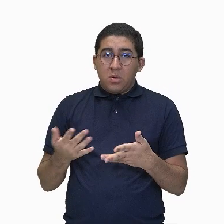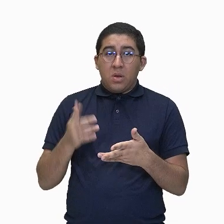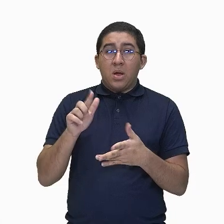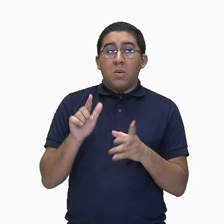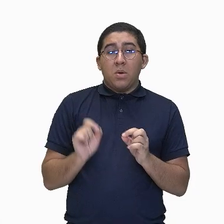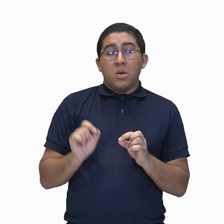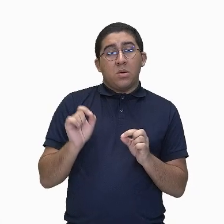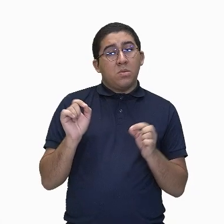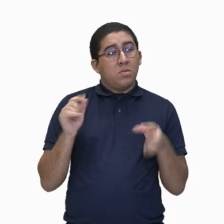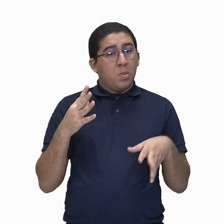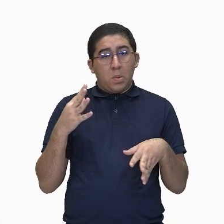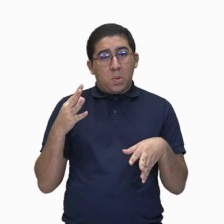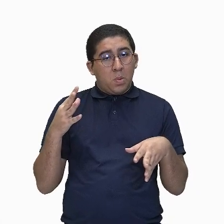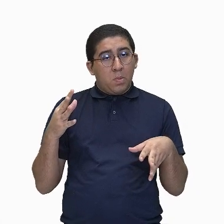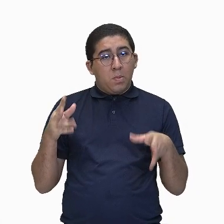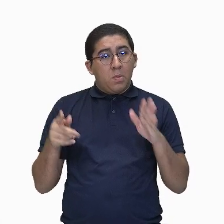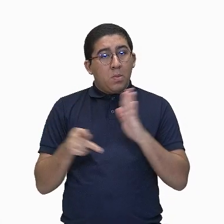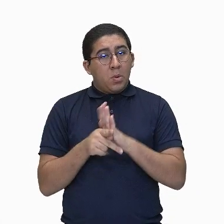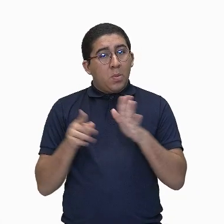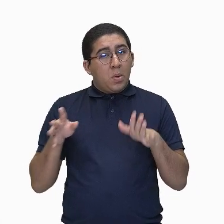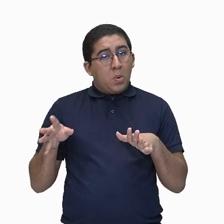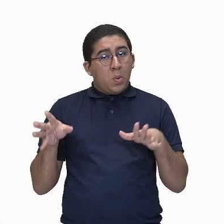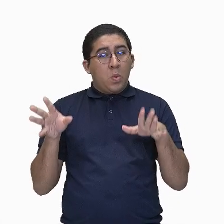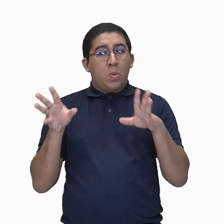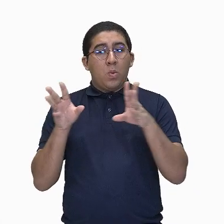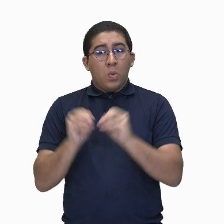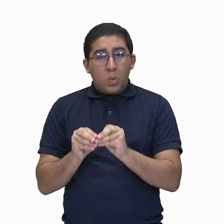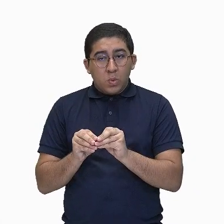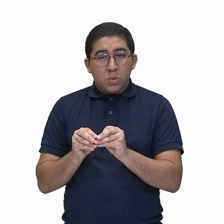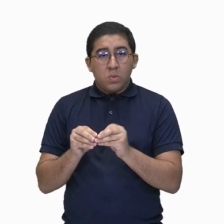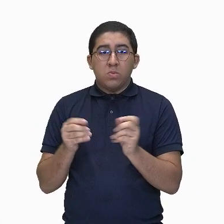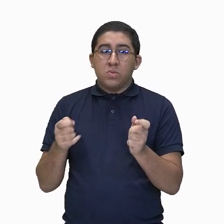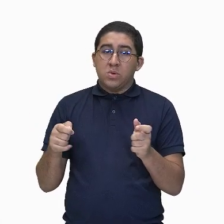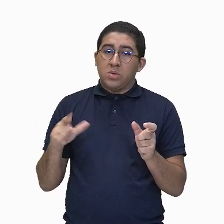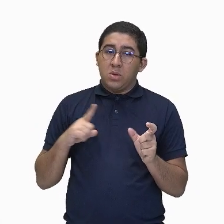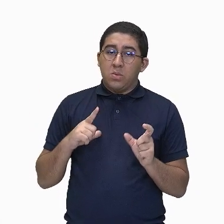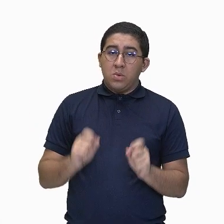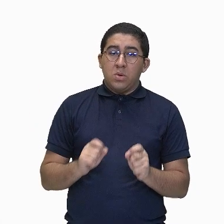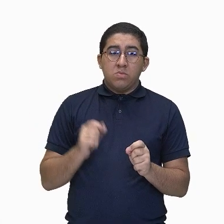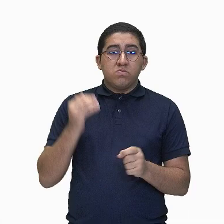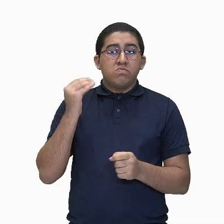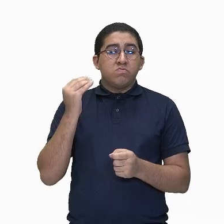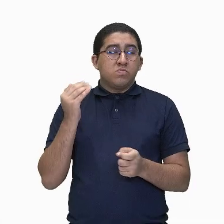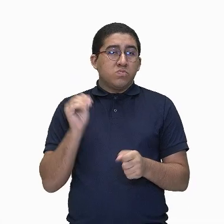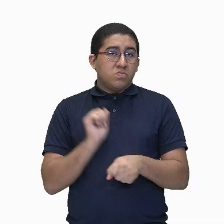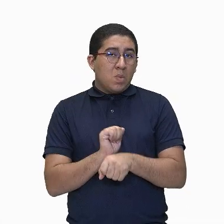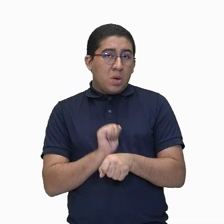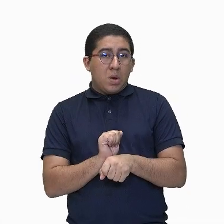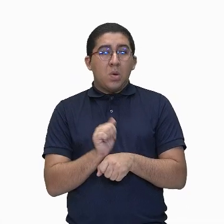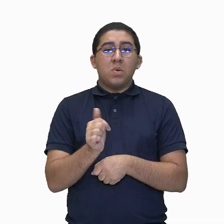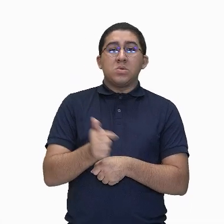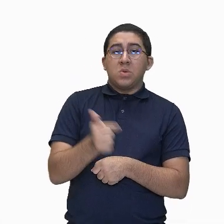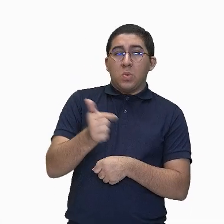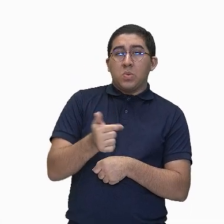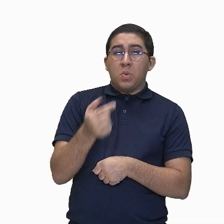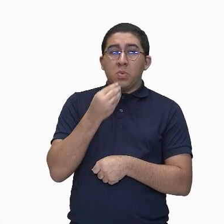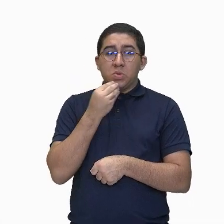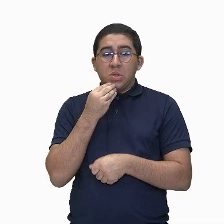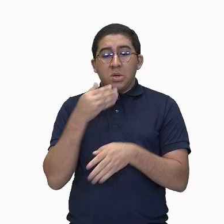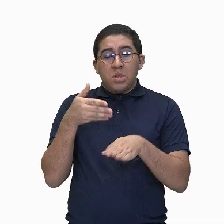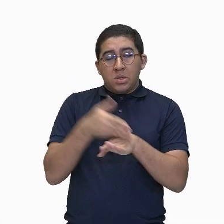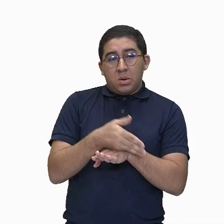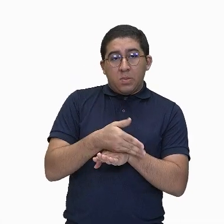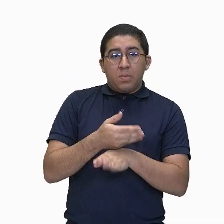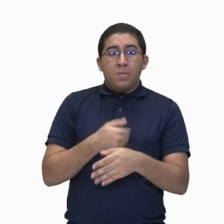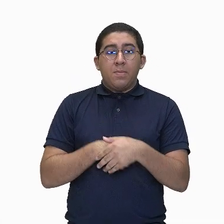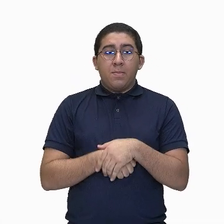conclusão, né? Em que ele tem que aguardar o segundo momento para que ele possa entrar na sala de aula.